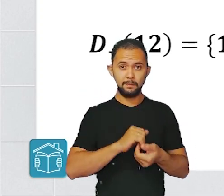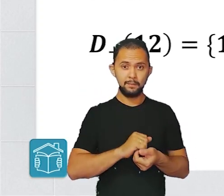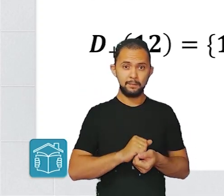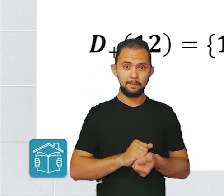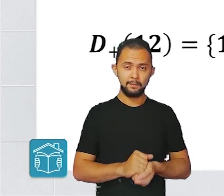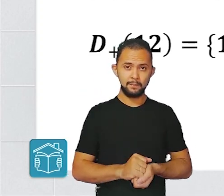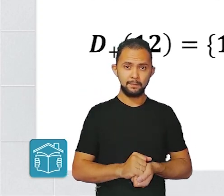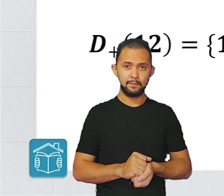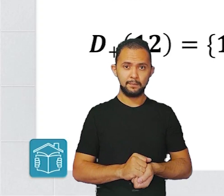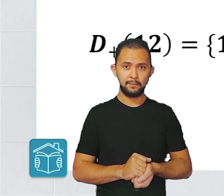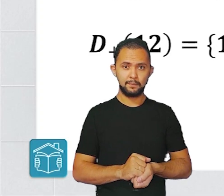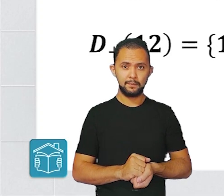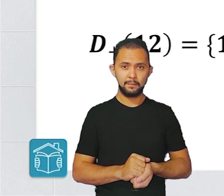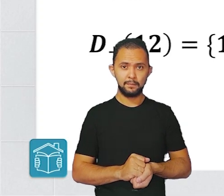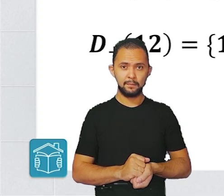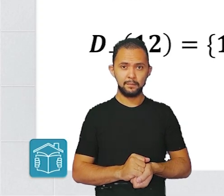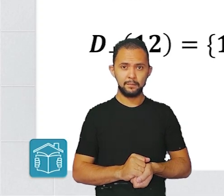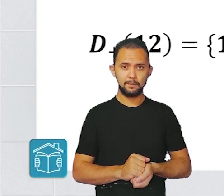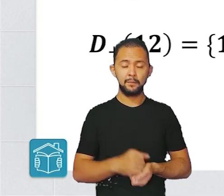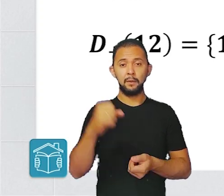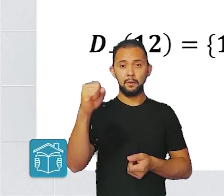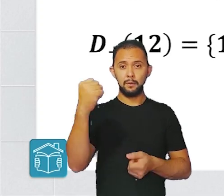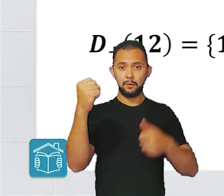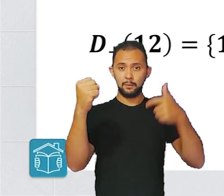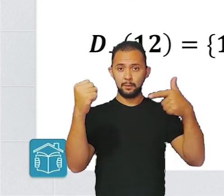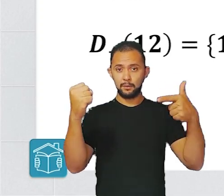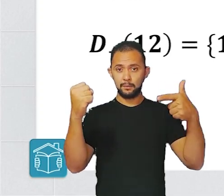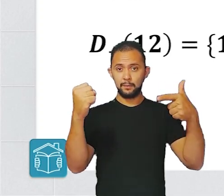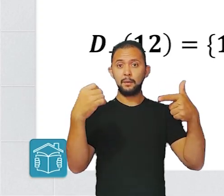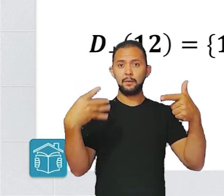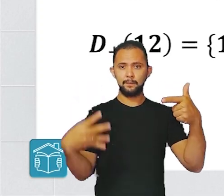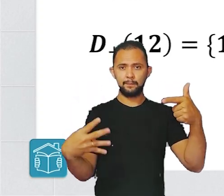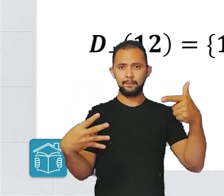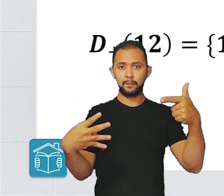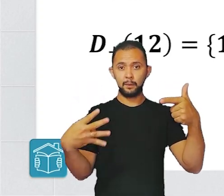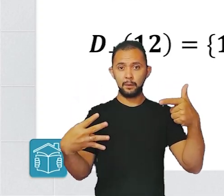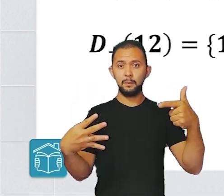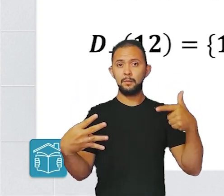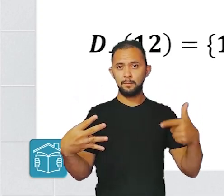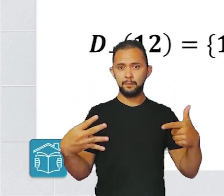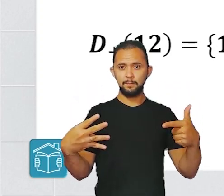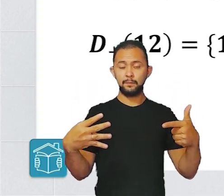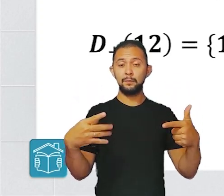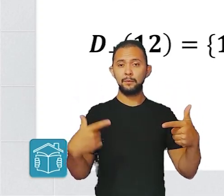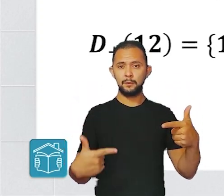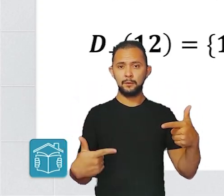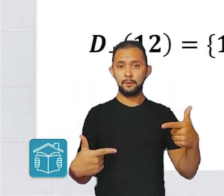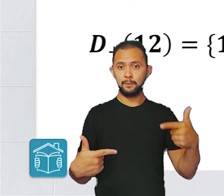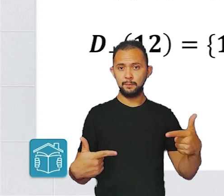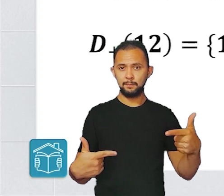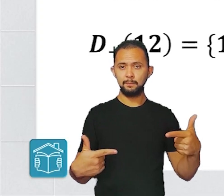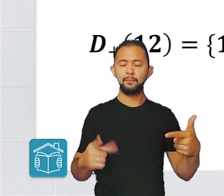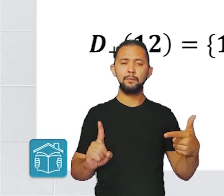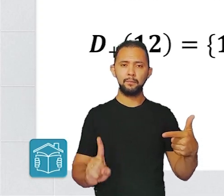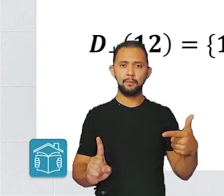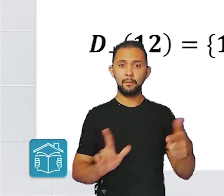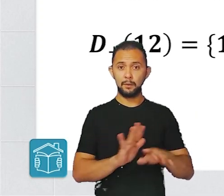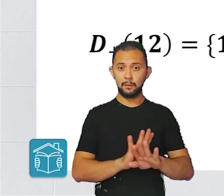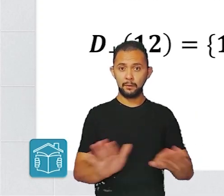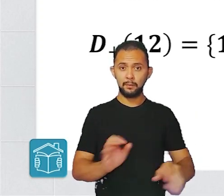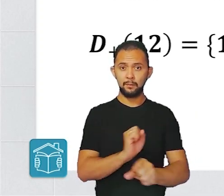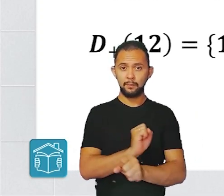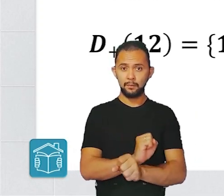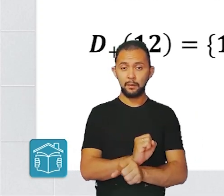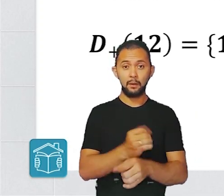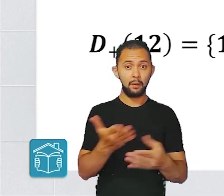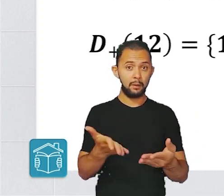Opa, agora sim. Então, ó, 8 dividido por 2, 4. 4 dividido por 2, 2. E 2 dividido por 2, 1. O